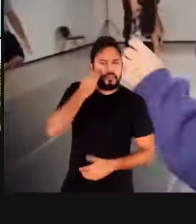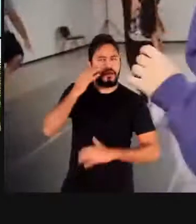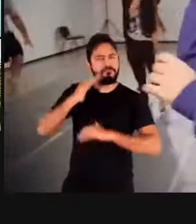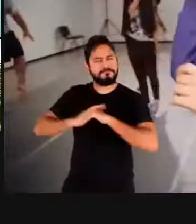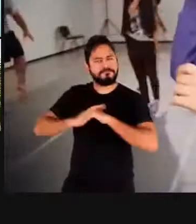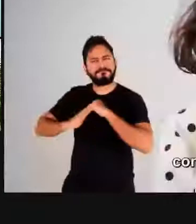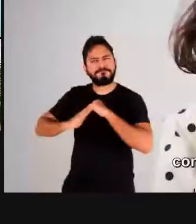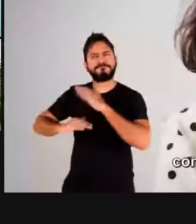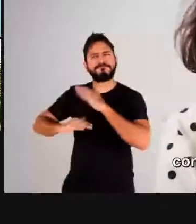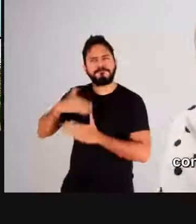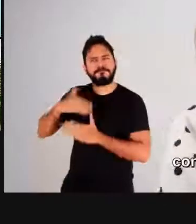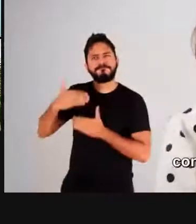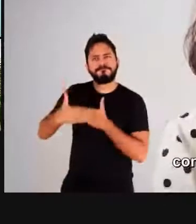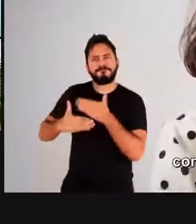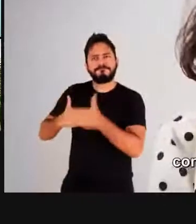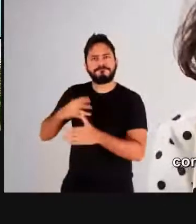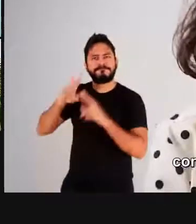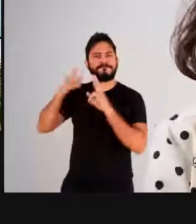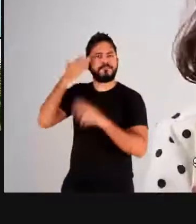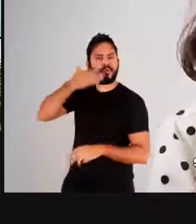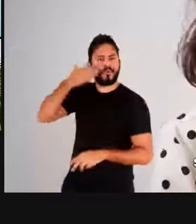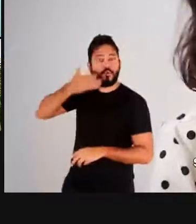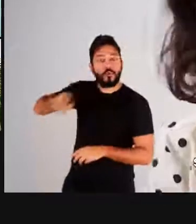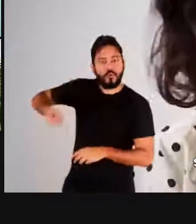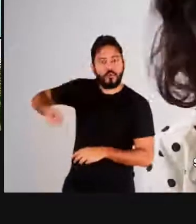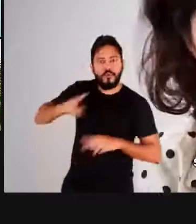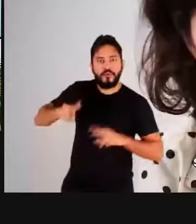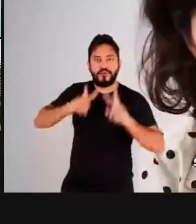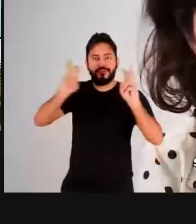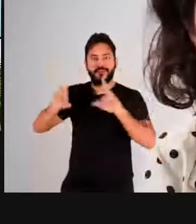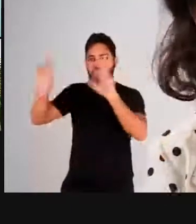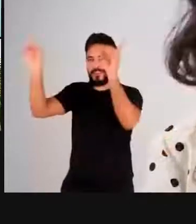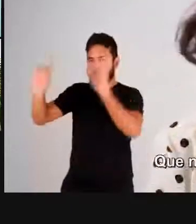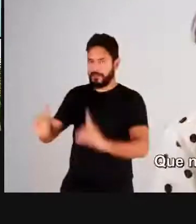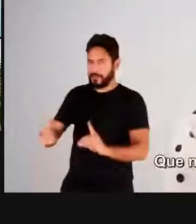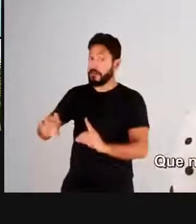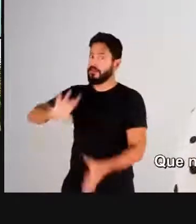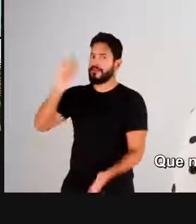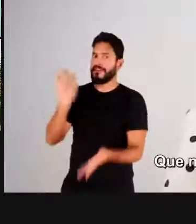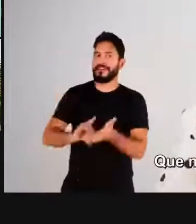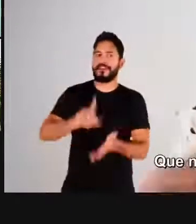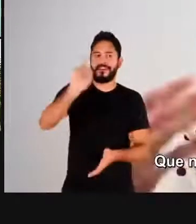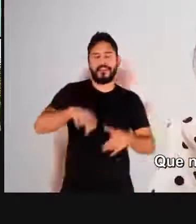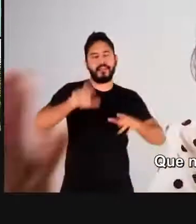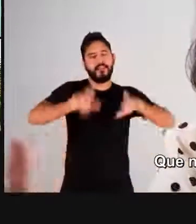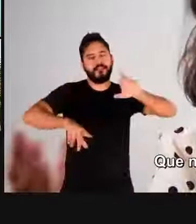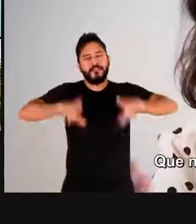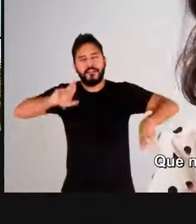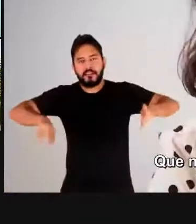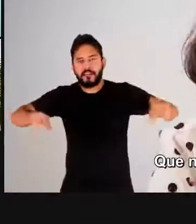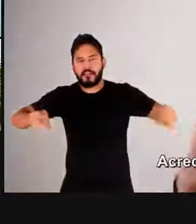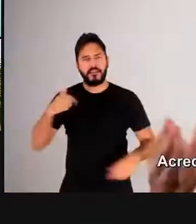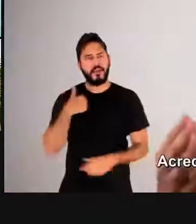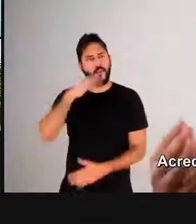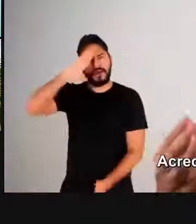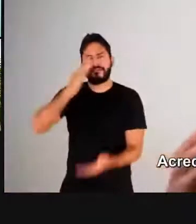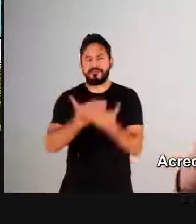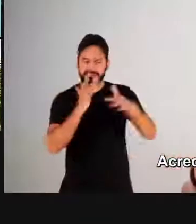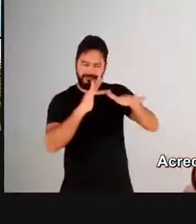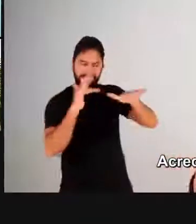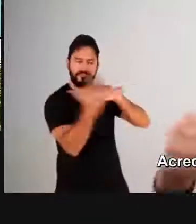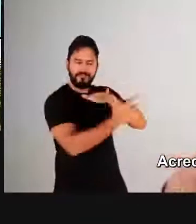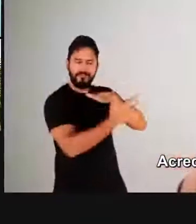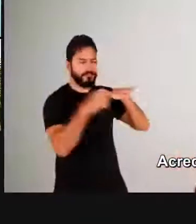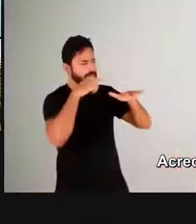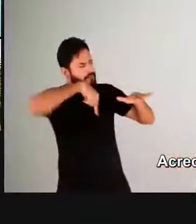tentar construir uma nova narrativa sobre deficiências, né? Que na verdade são diversidades. Eu acredito muito